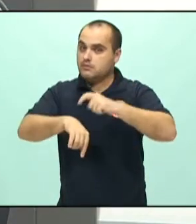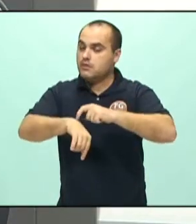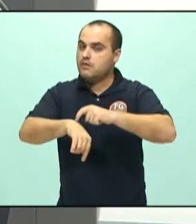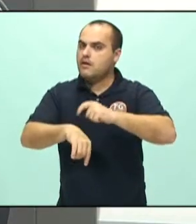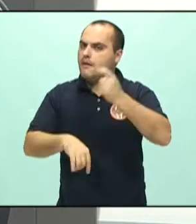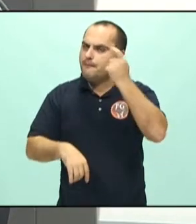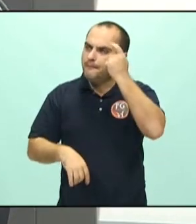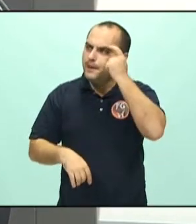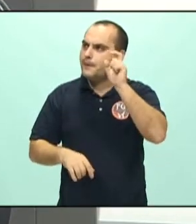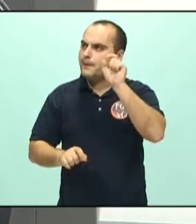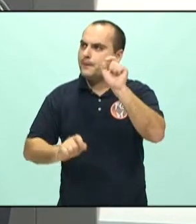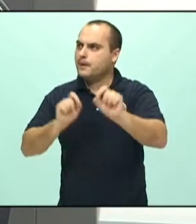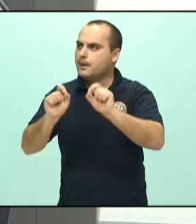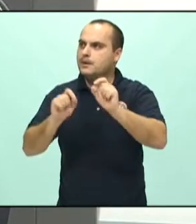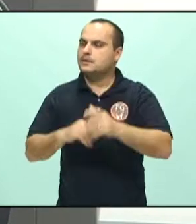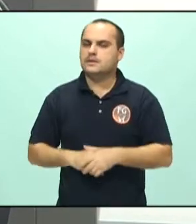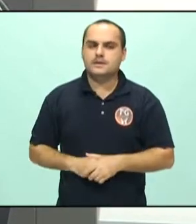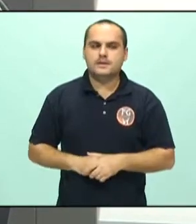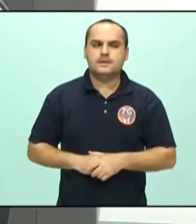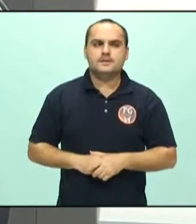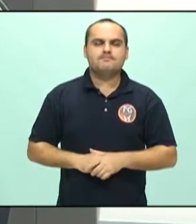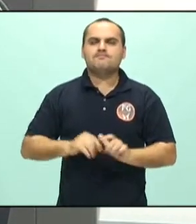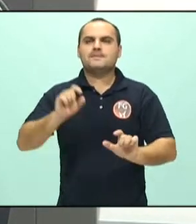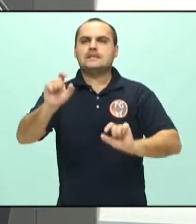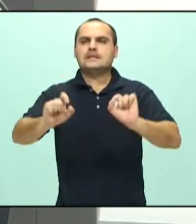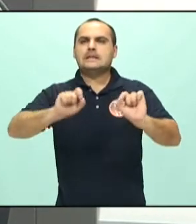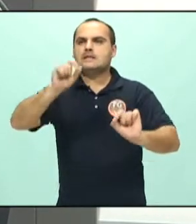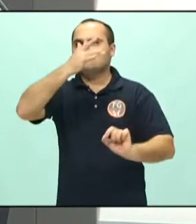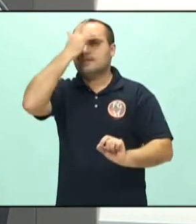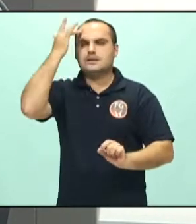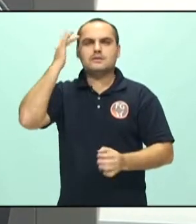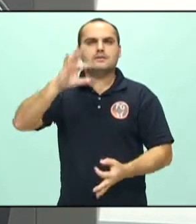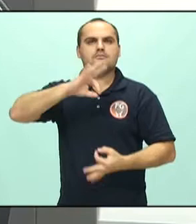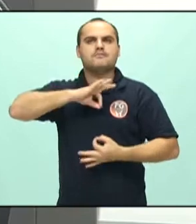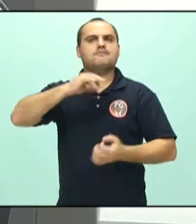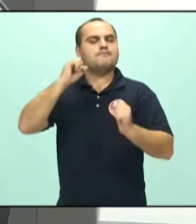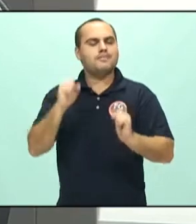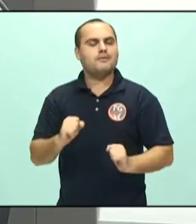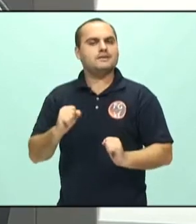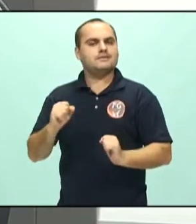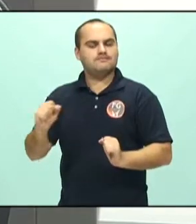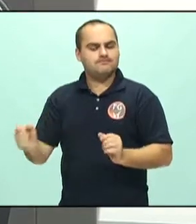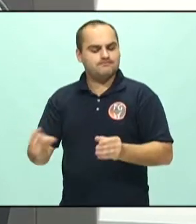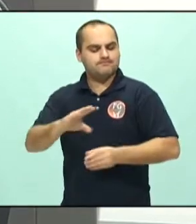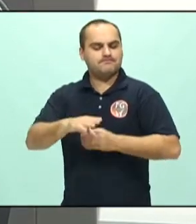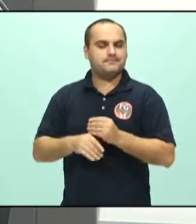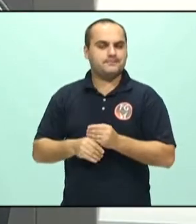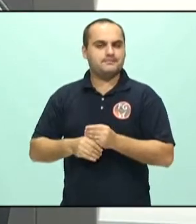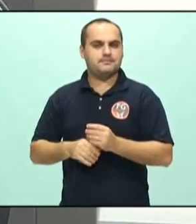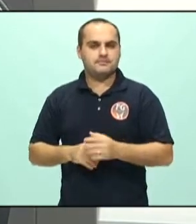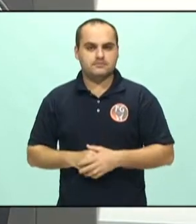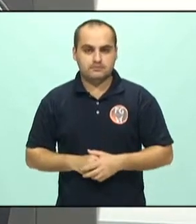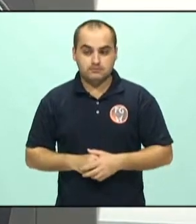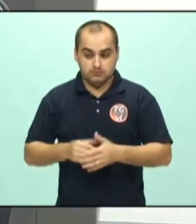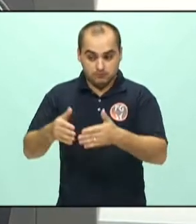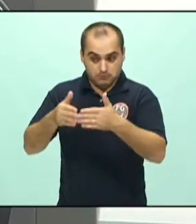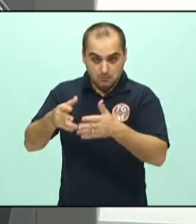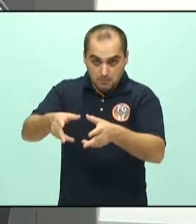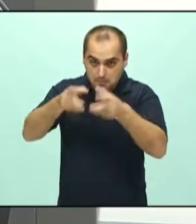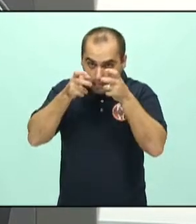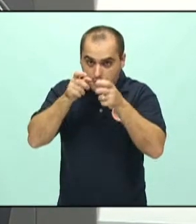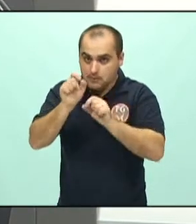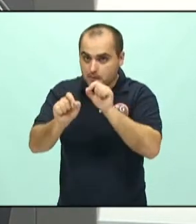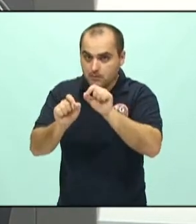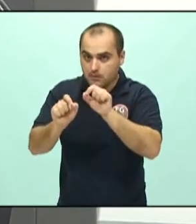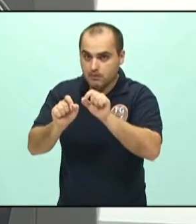autores que podem agregar essa formação. A gente percebe que esses autores que a gente citou aqui têm uma